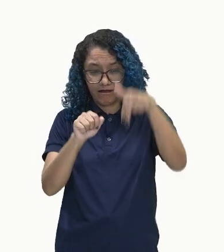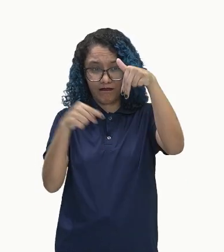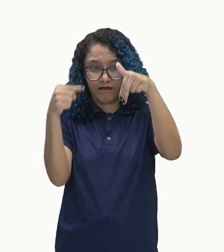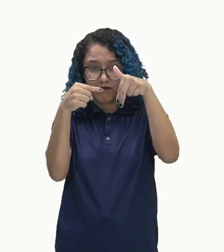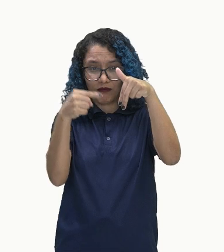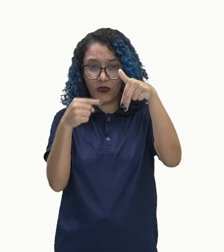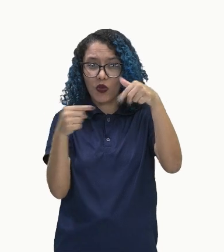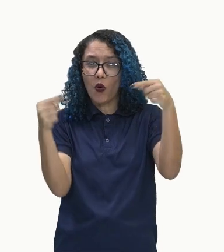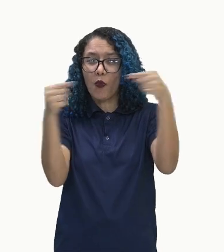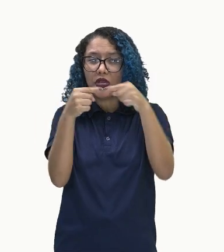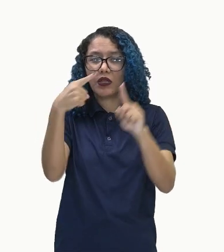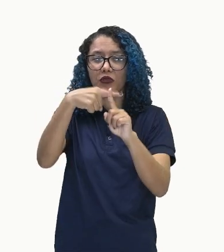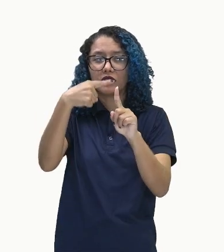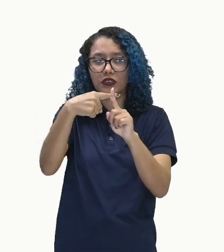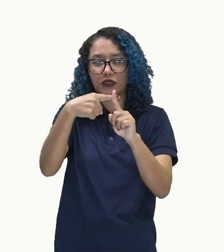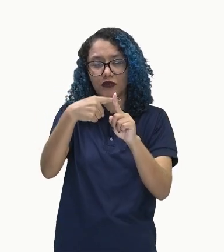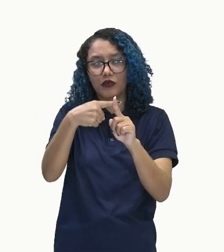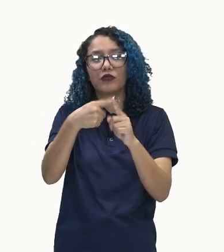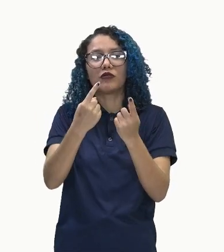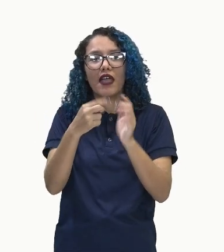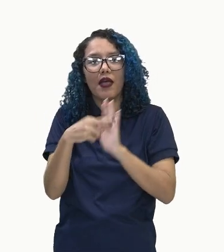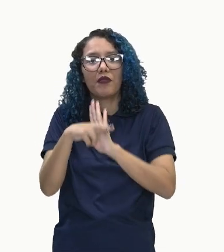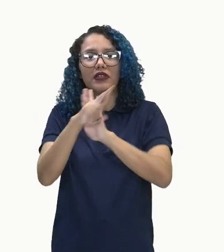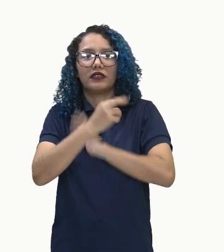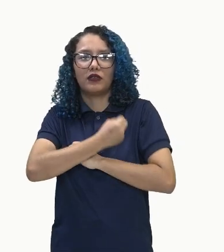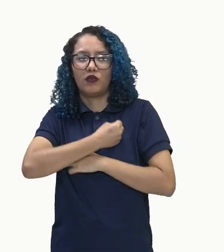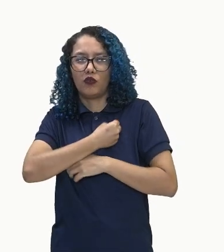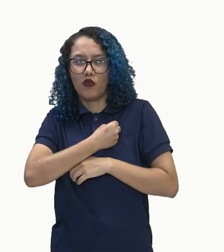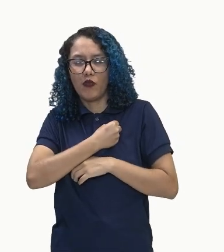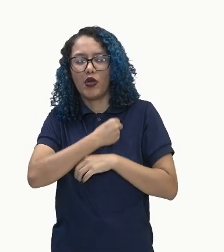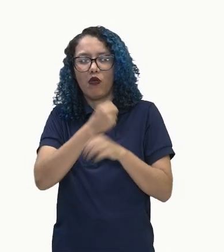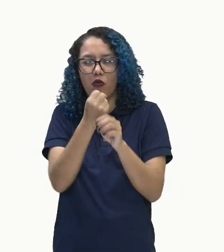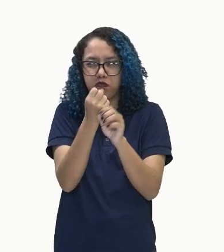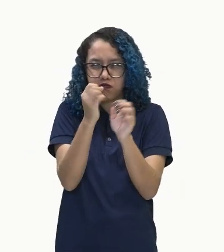número grande. Isso aqui é importante, tá bom?